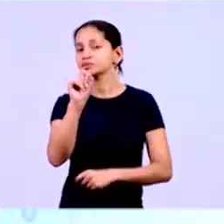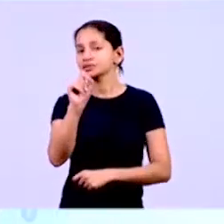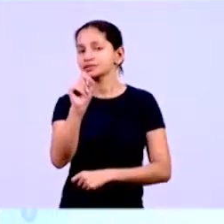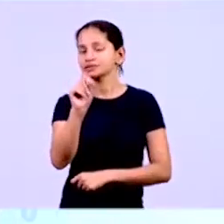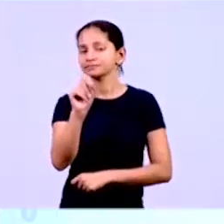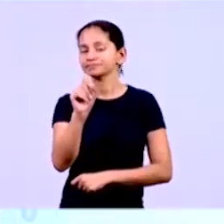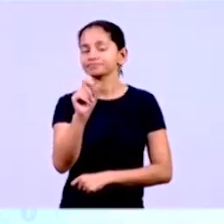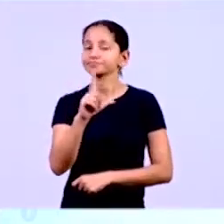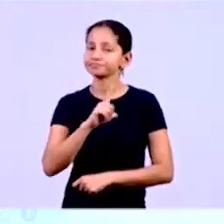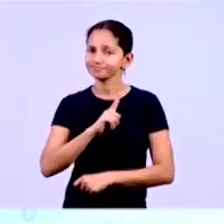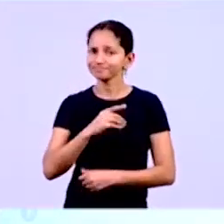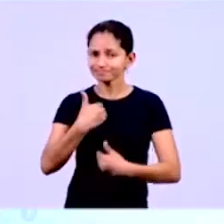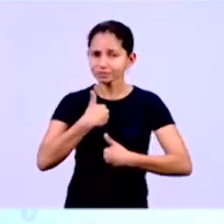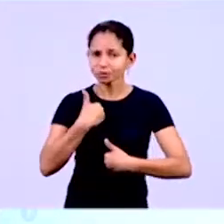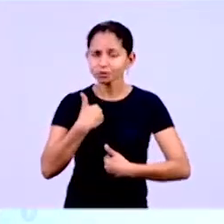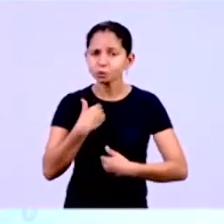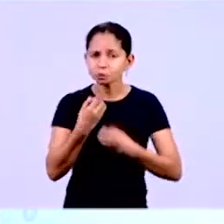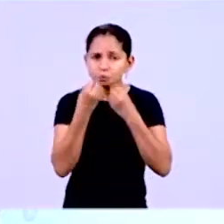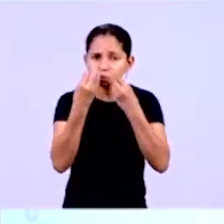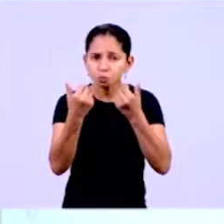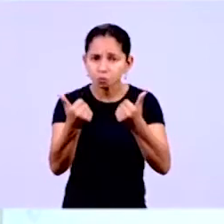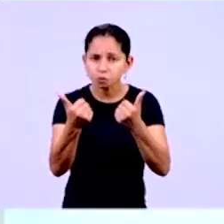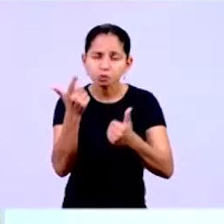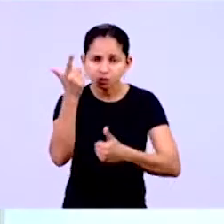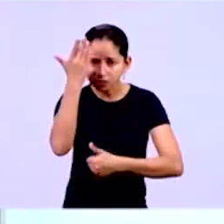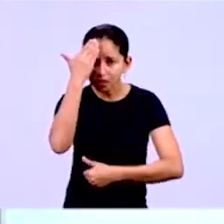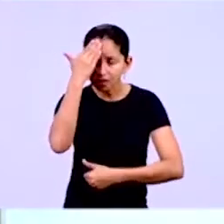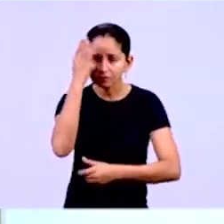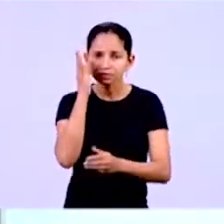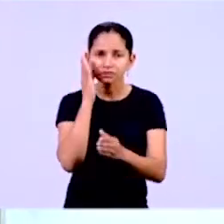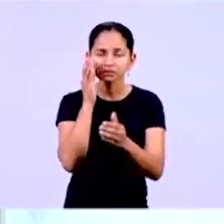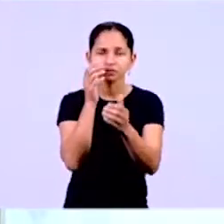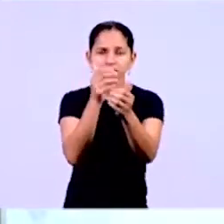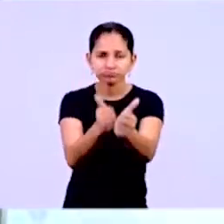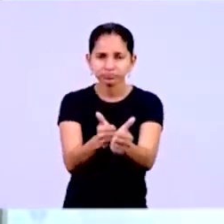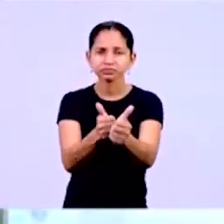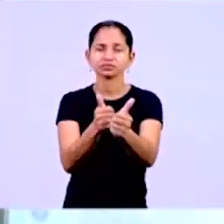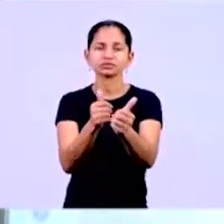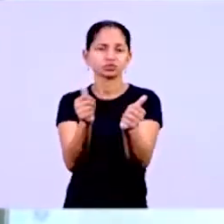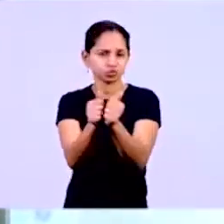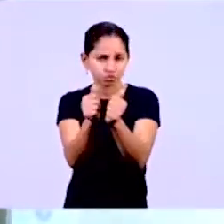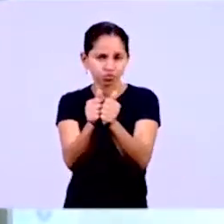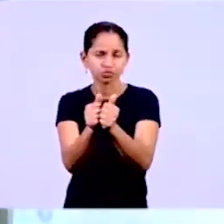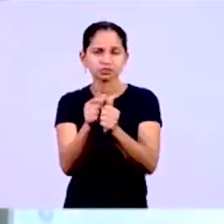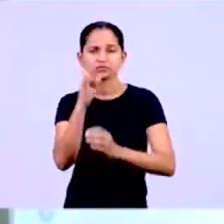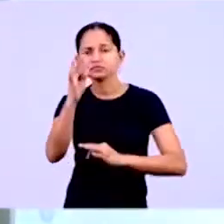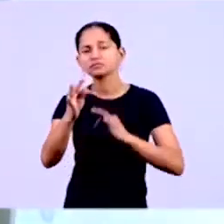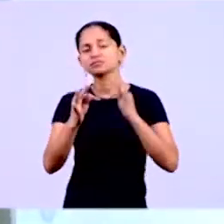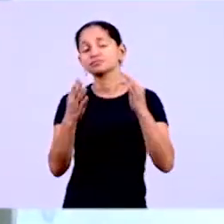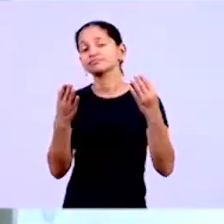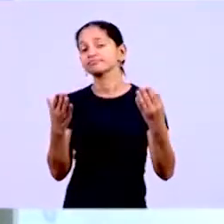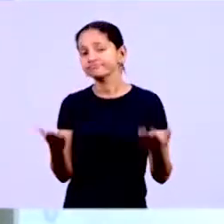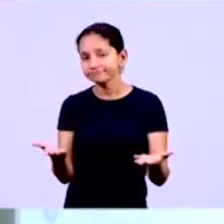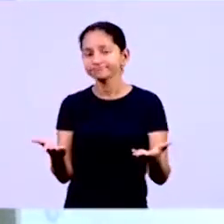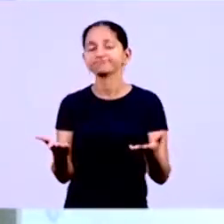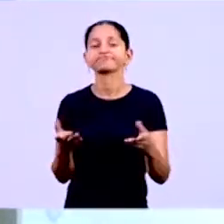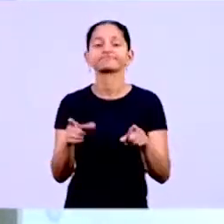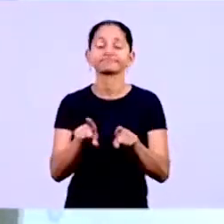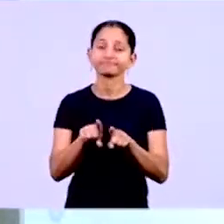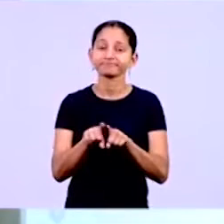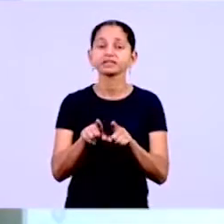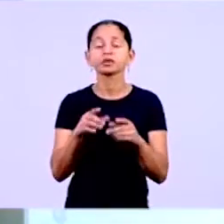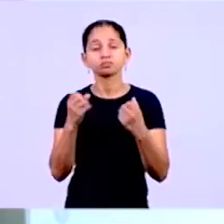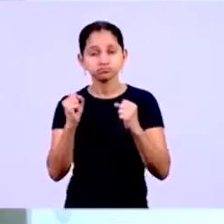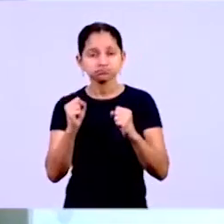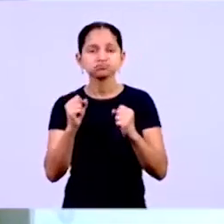estou preparado? Será que estou acompanhando essas inovações? O que eu posso falar para vocês é que essas inovações são...